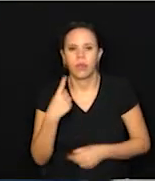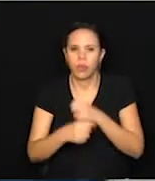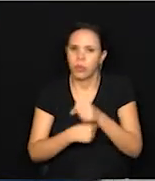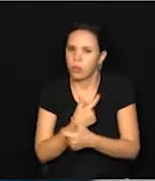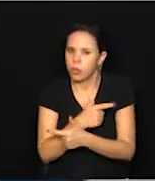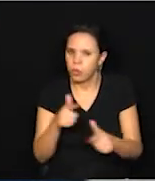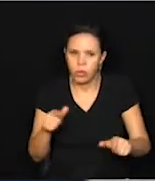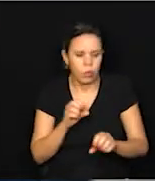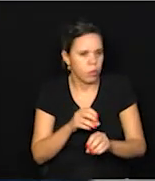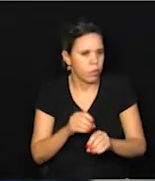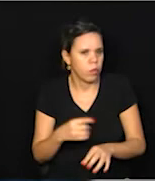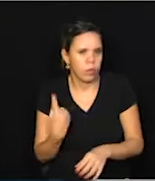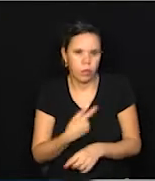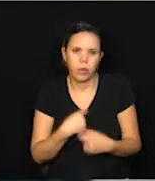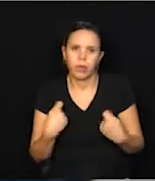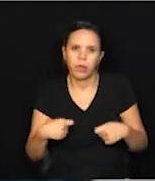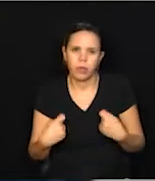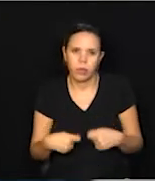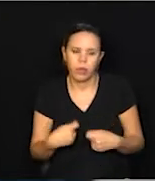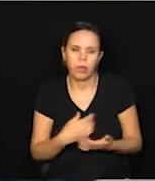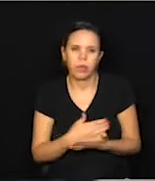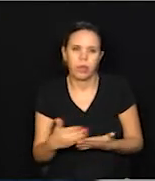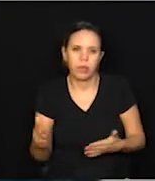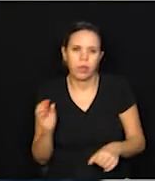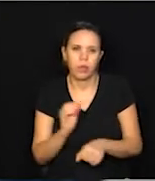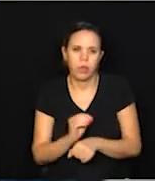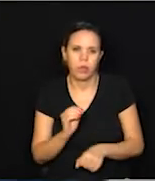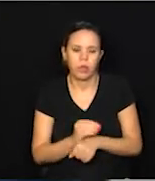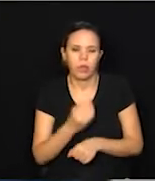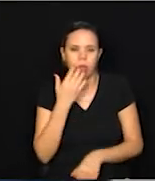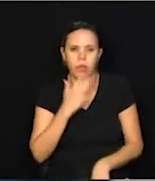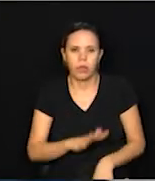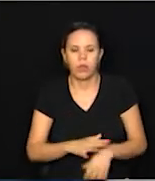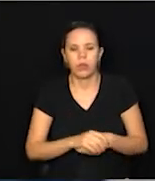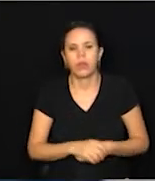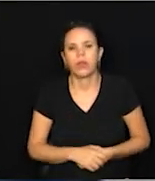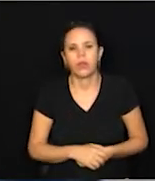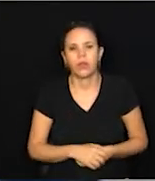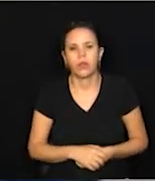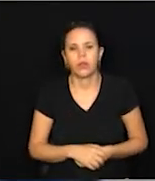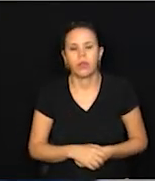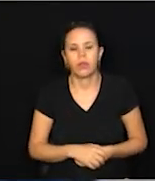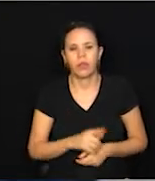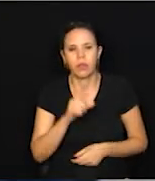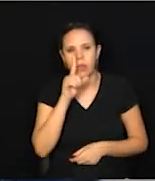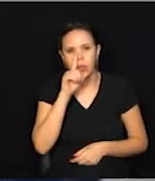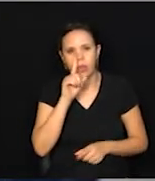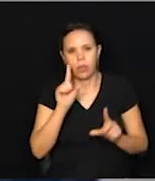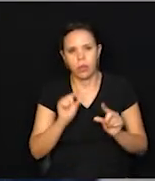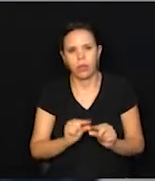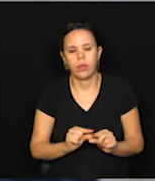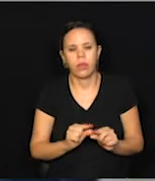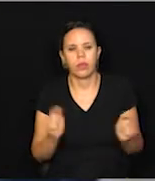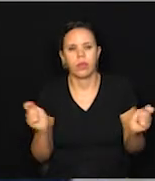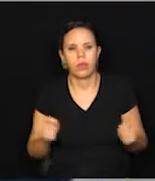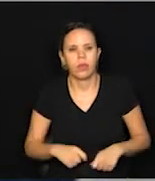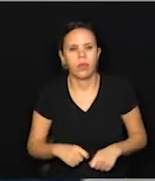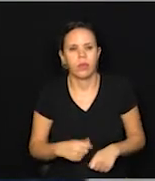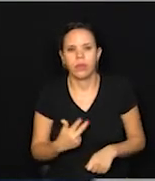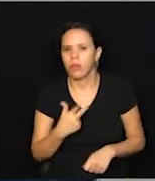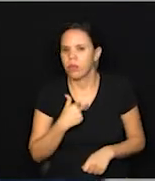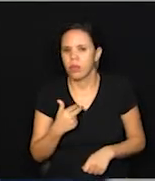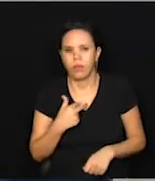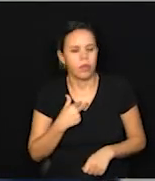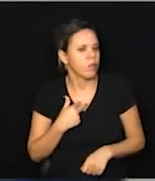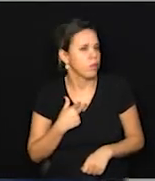a educação, nós precisamos começar a cuidar das crianças o mínimo de risco possível. Não podemos ficar